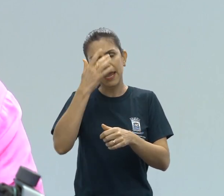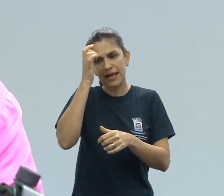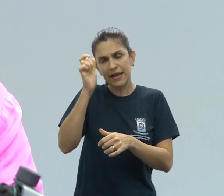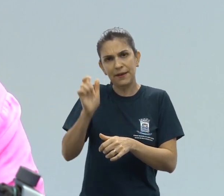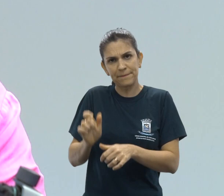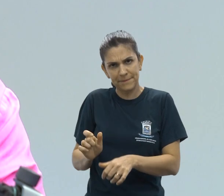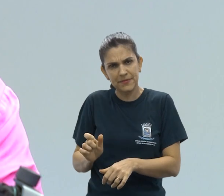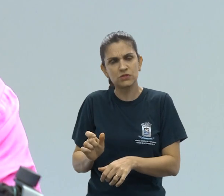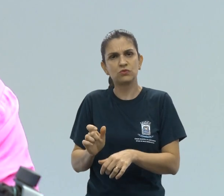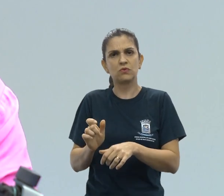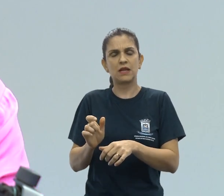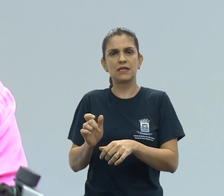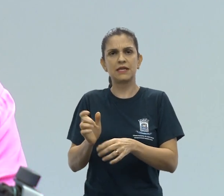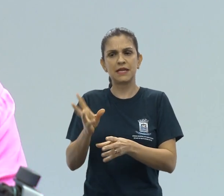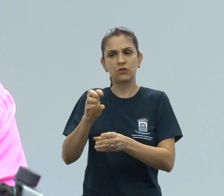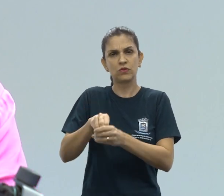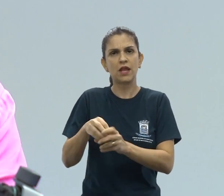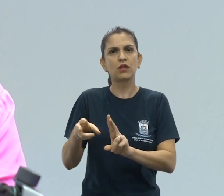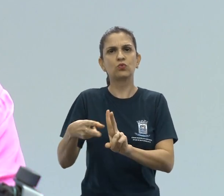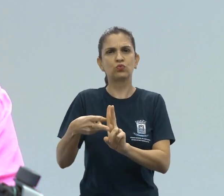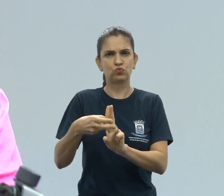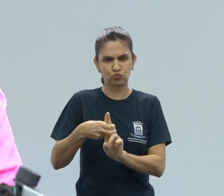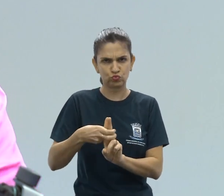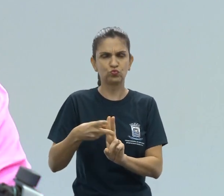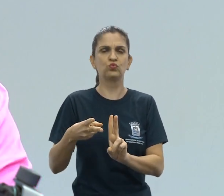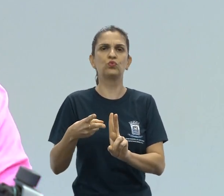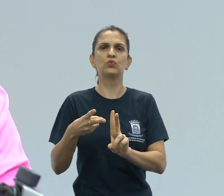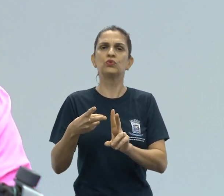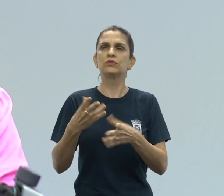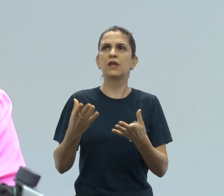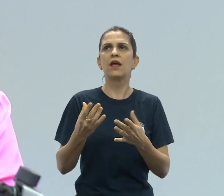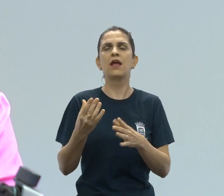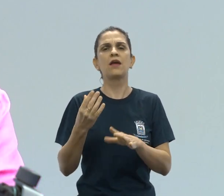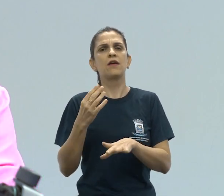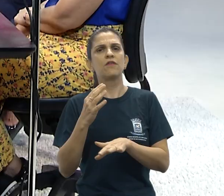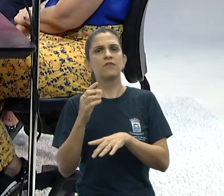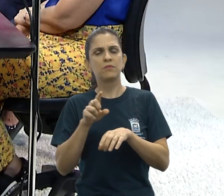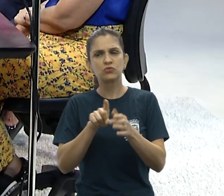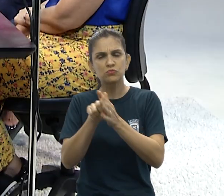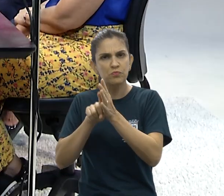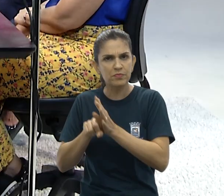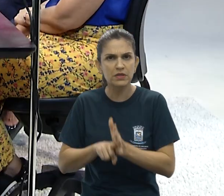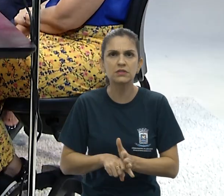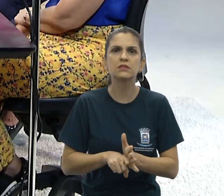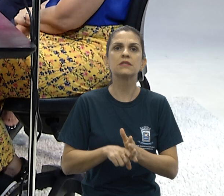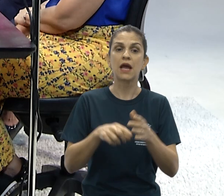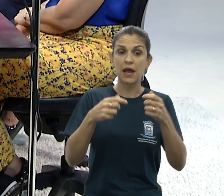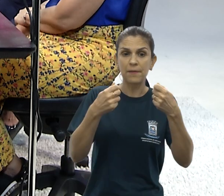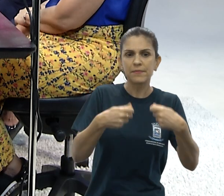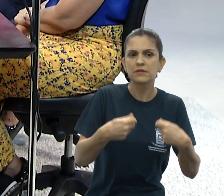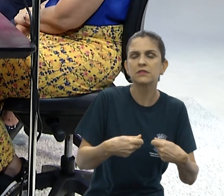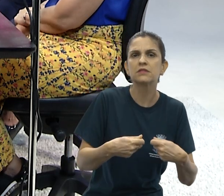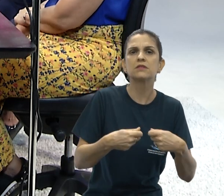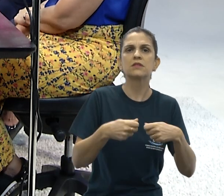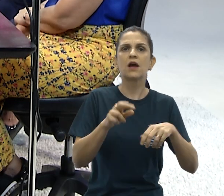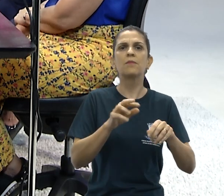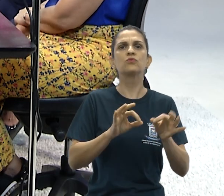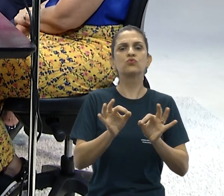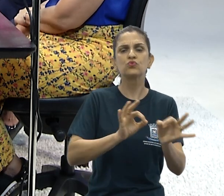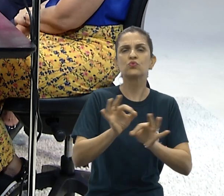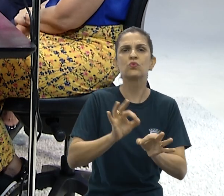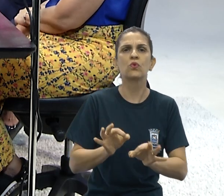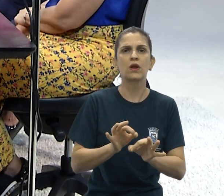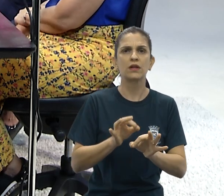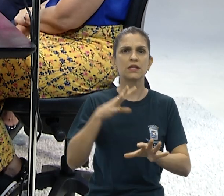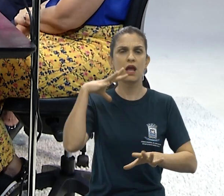vamos verificar a gravidade da situação. Olha, é um exame de câncer, tem o prazo, precisa ser realizado. Se ele não